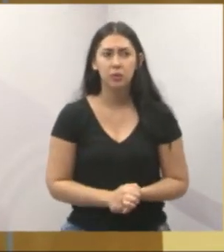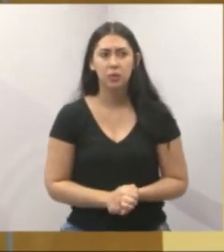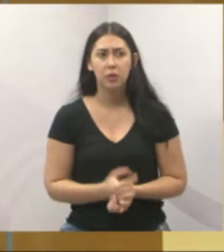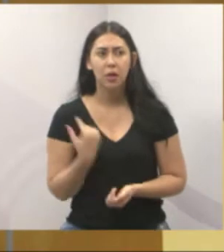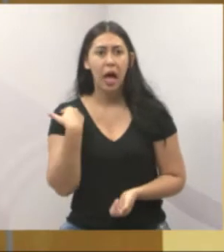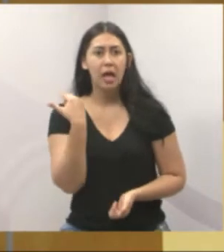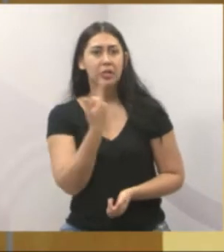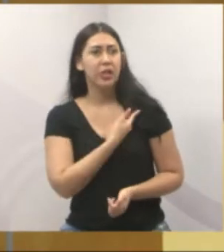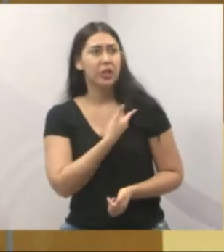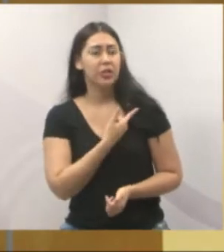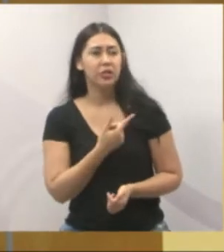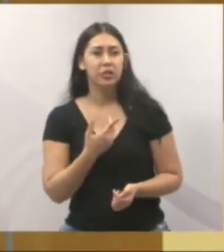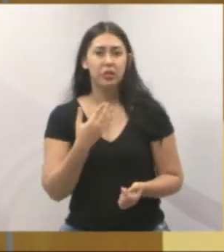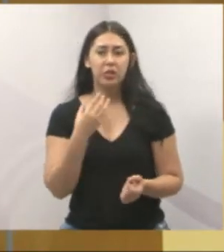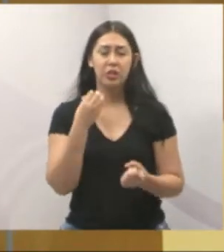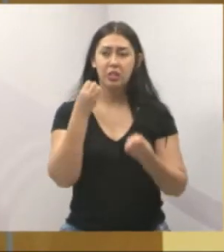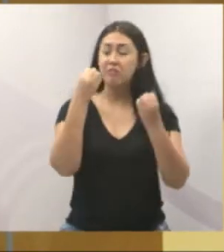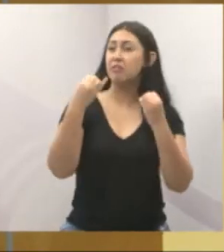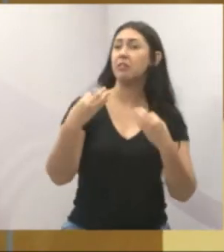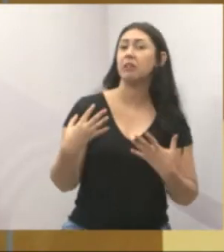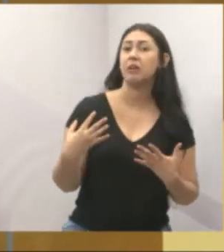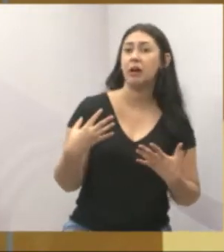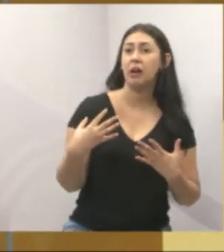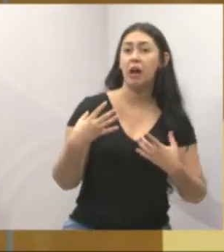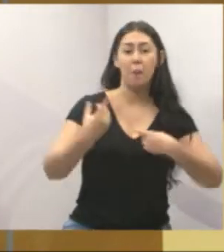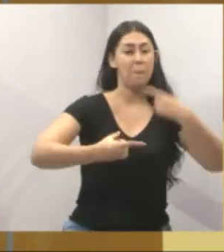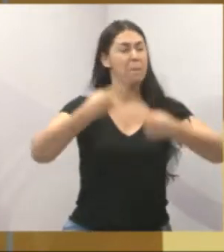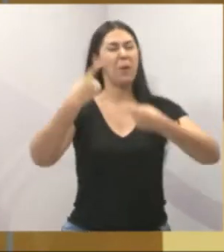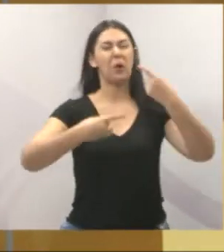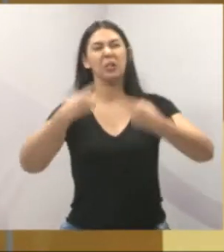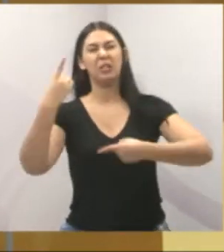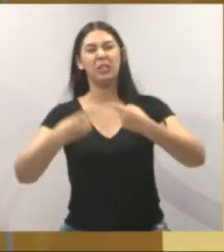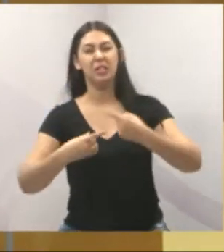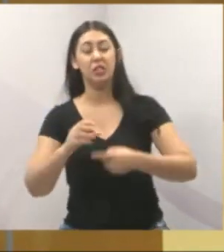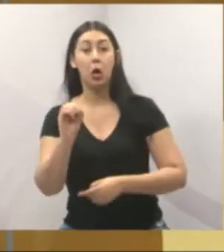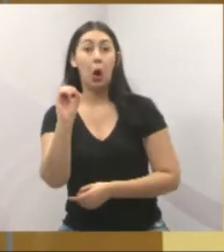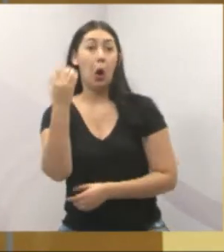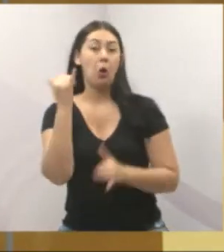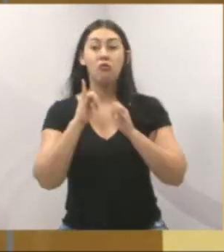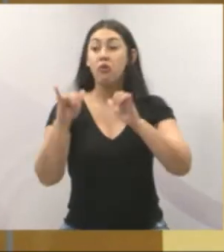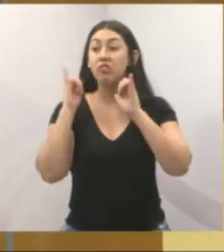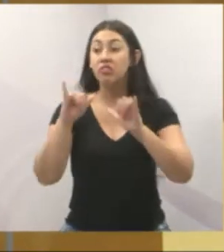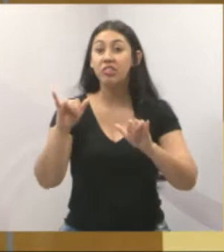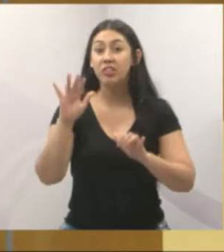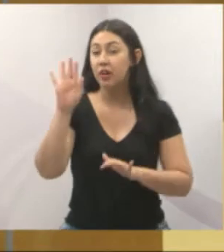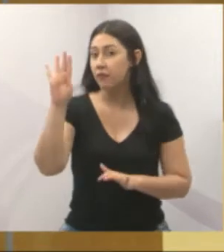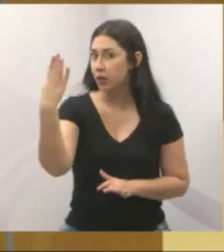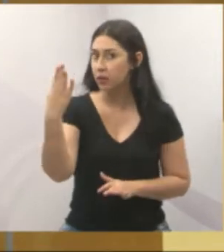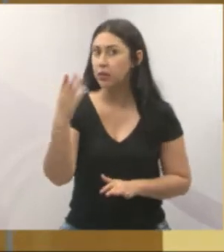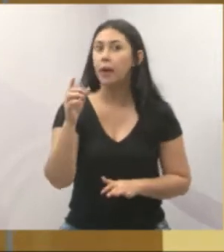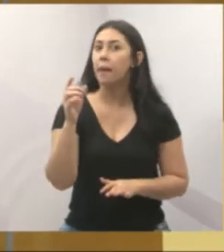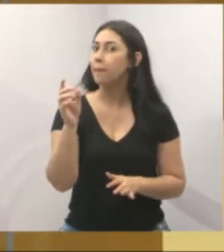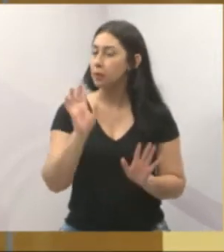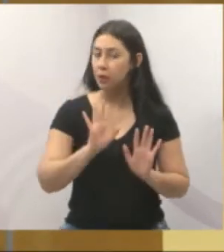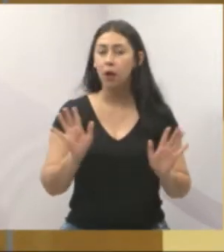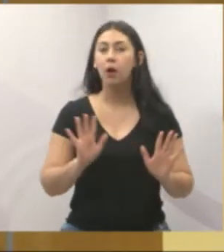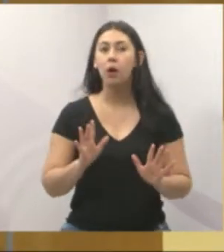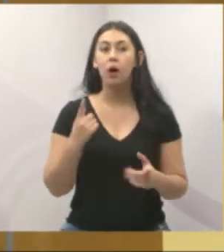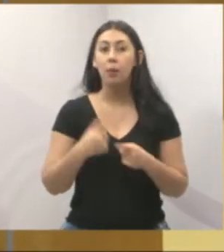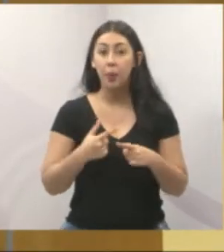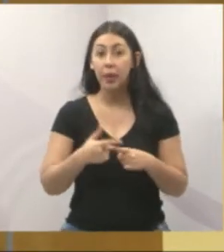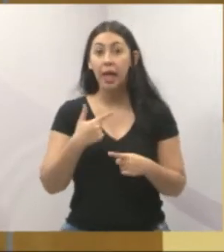gente dizer que o que está em volta disso aqui é política e tampouco fake news, porque em todos os momentos eu mostrei